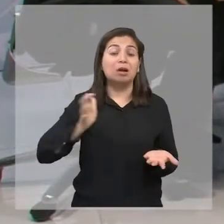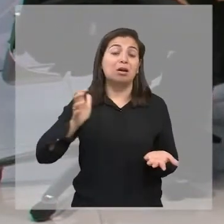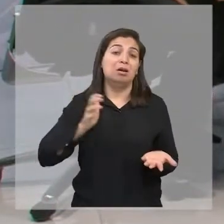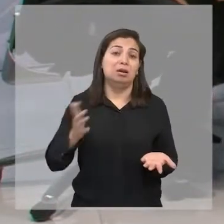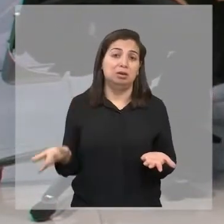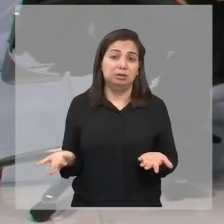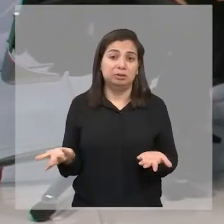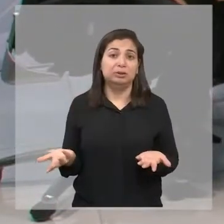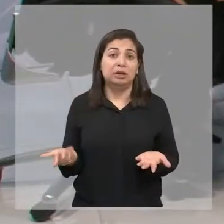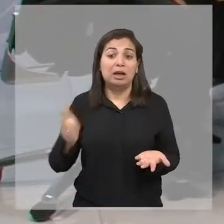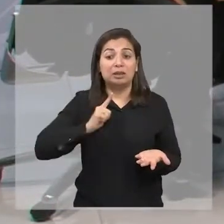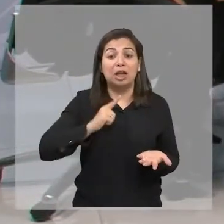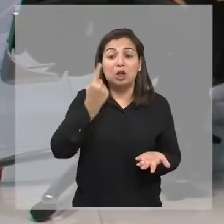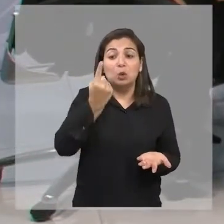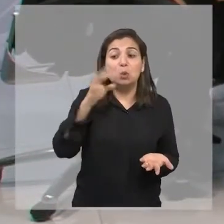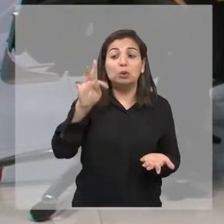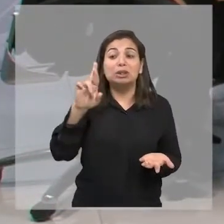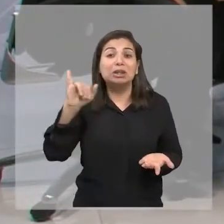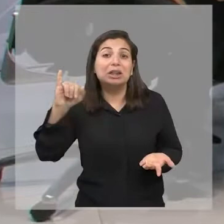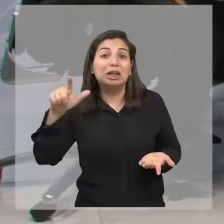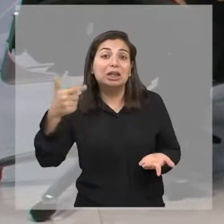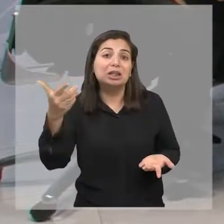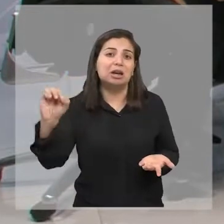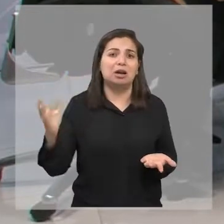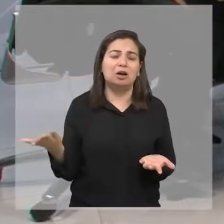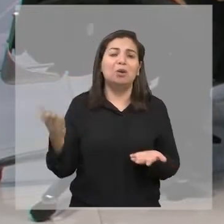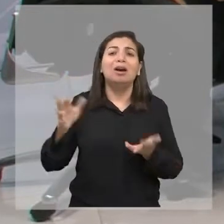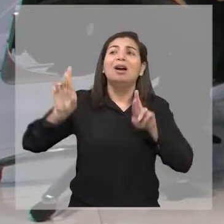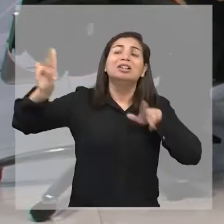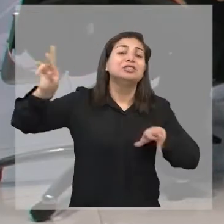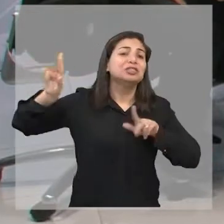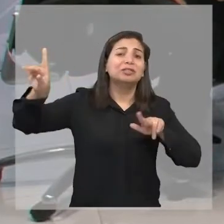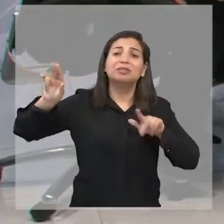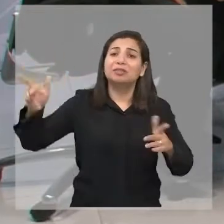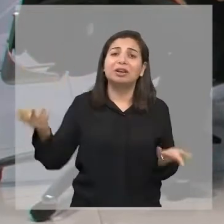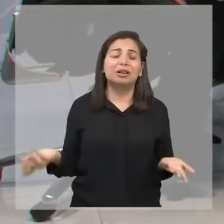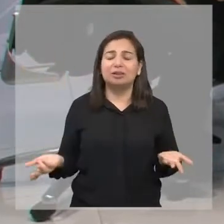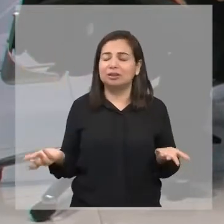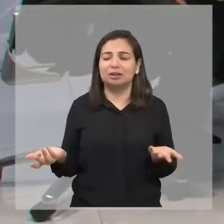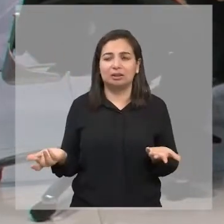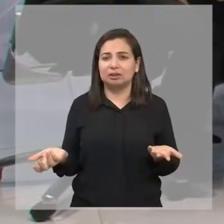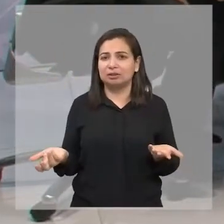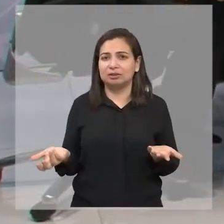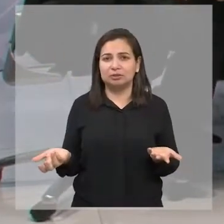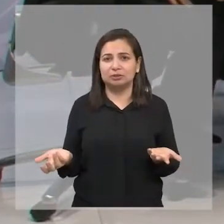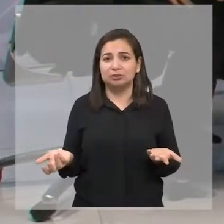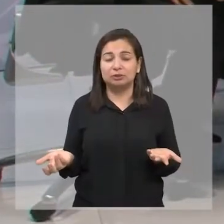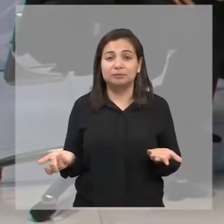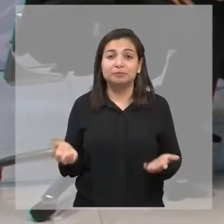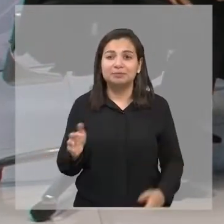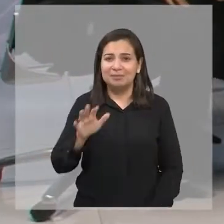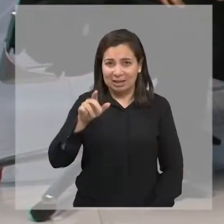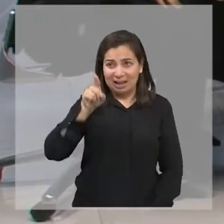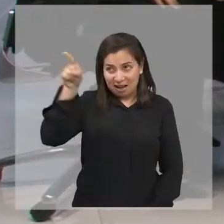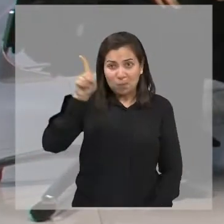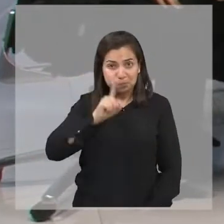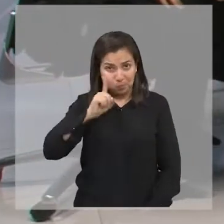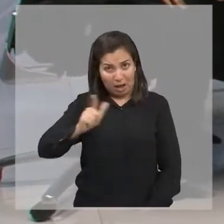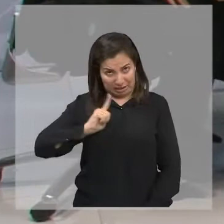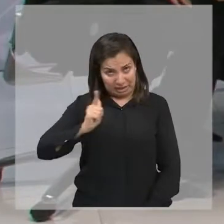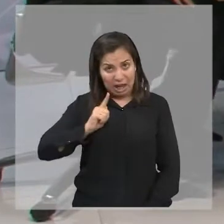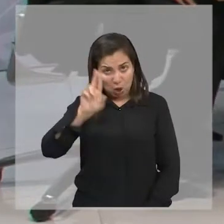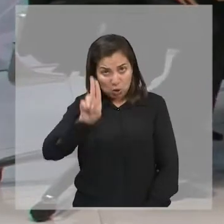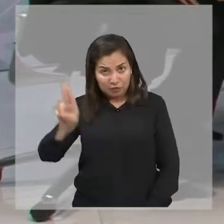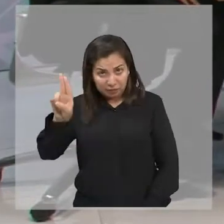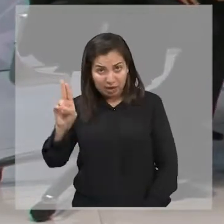rico. O Estado americano Vamos deu imitar o $1 trilhão americano. de dólares. Vamos trilhão. imitar. Eu morei lá O que 2 é anos, eu que- sei. Vamos que- imitar $1 o trilhão americano. de dólares. Não tem universidade federal nos Estados Unidos, não.